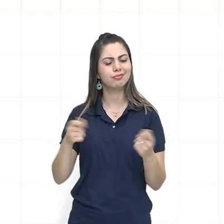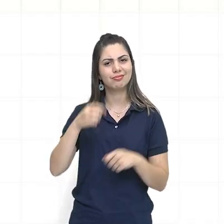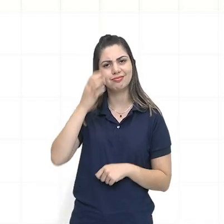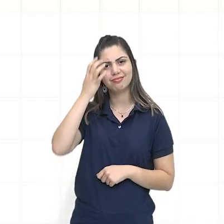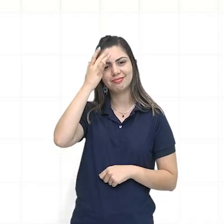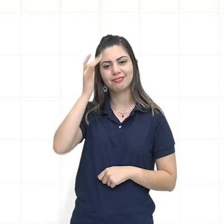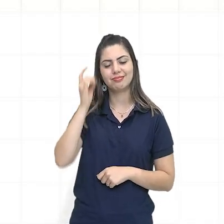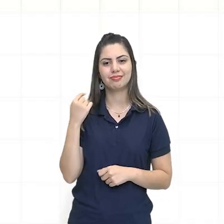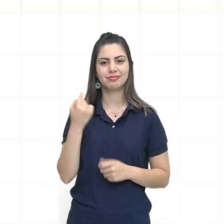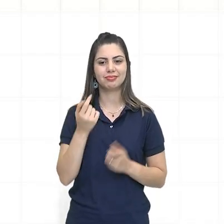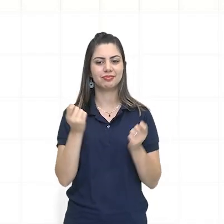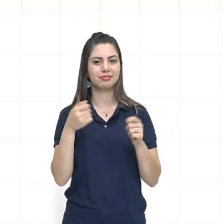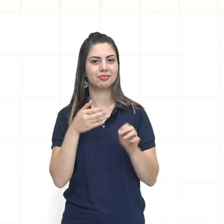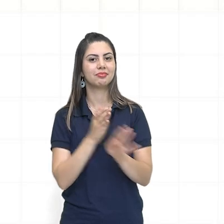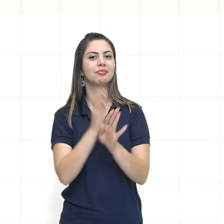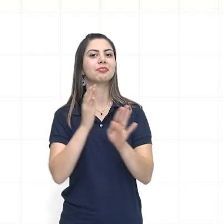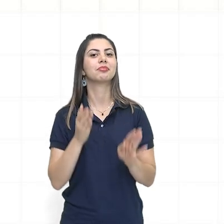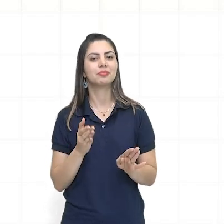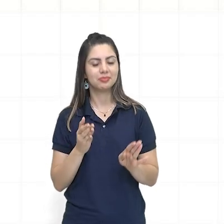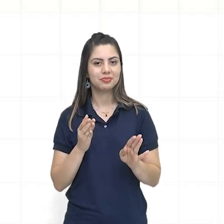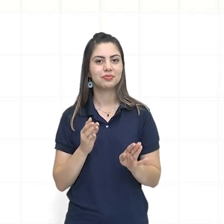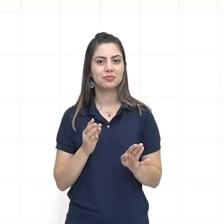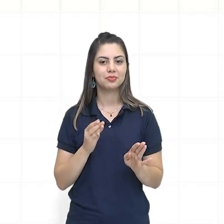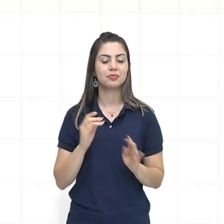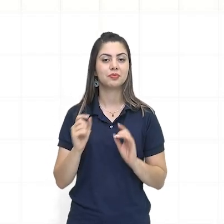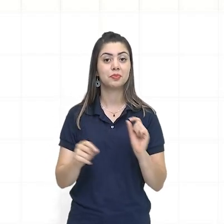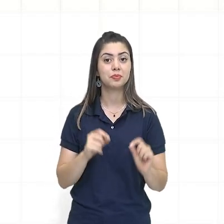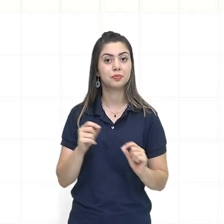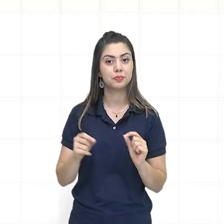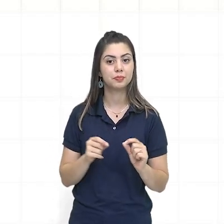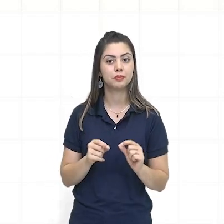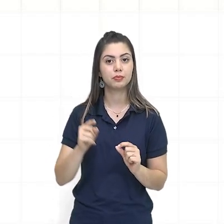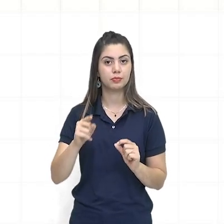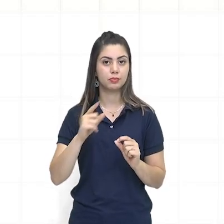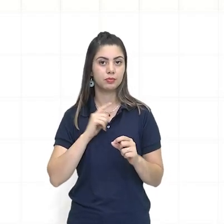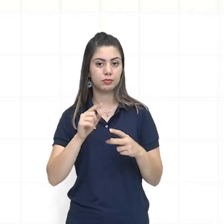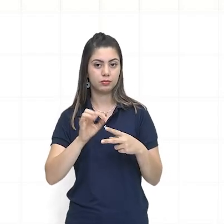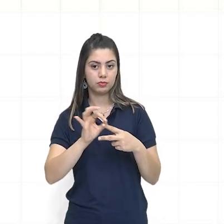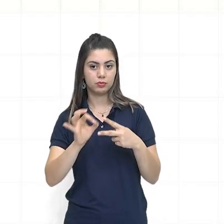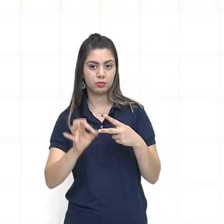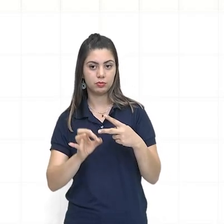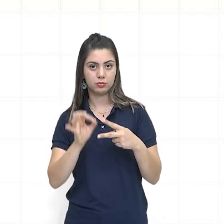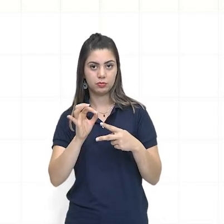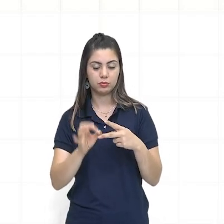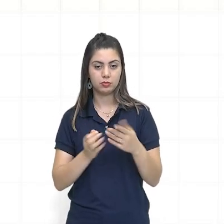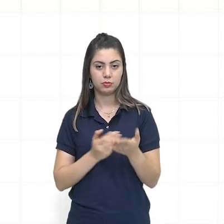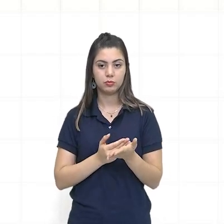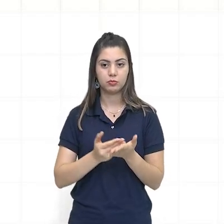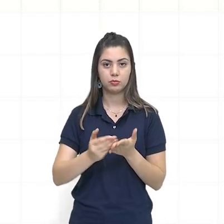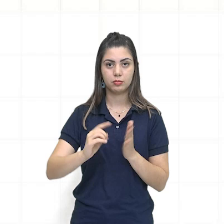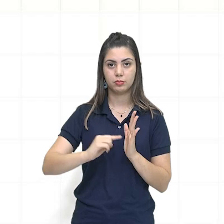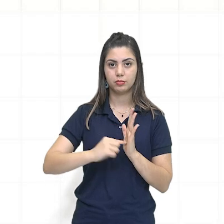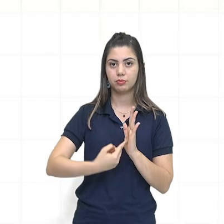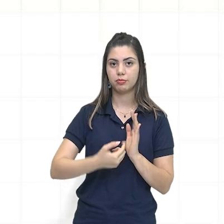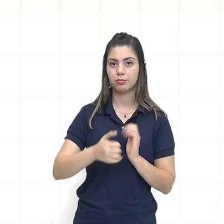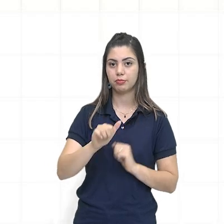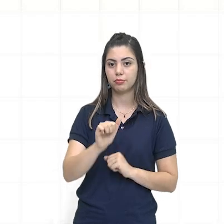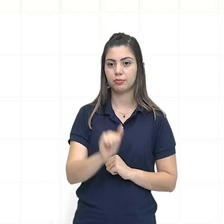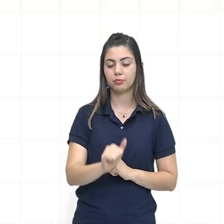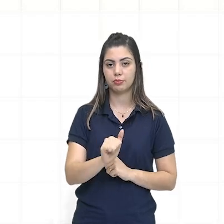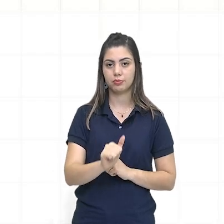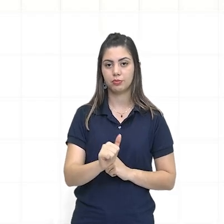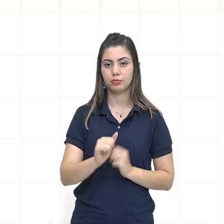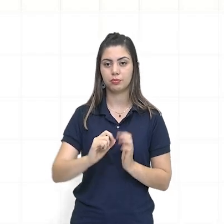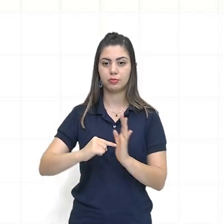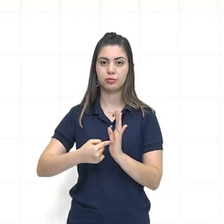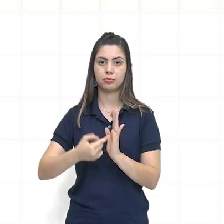a gente a identificar que o ângulo parte aqui do ponto A